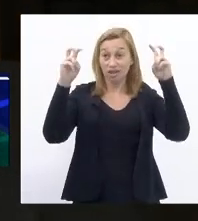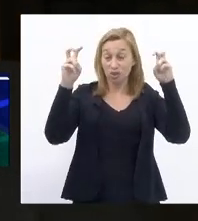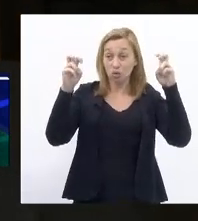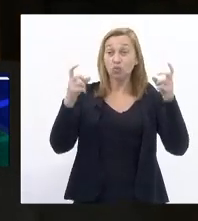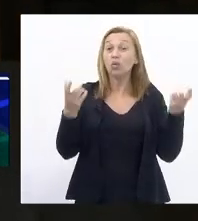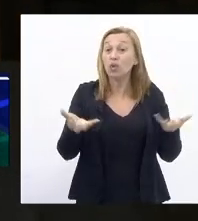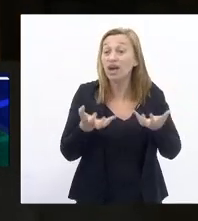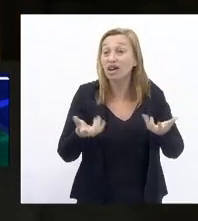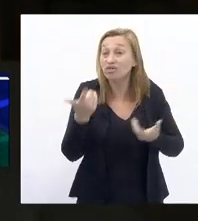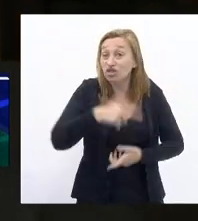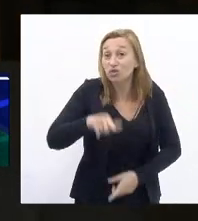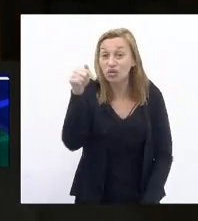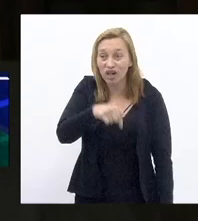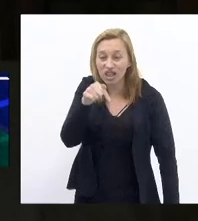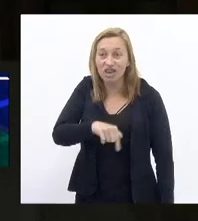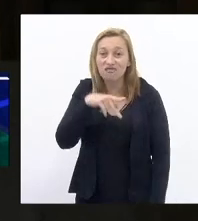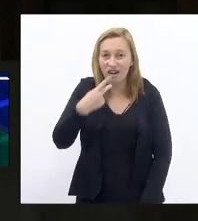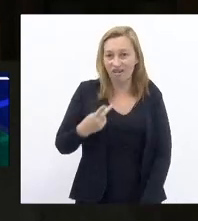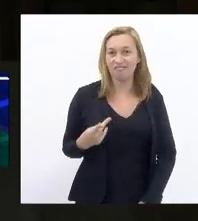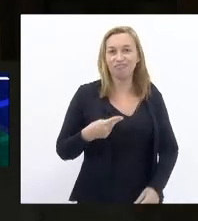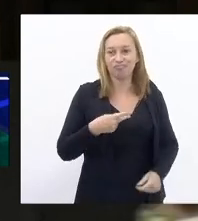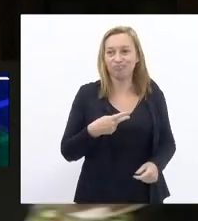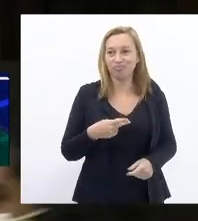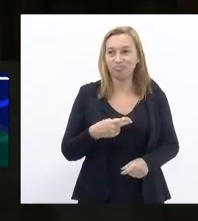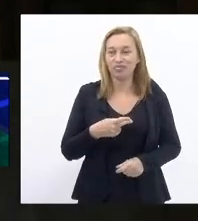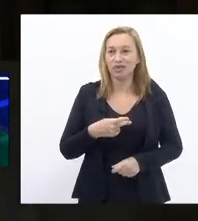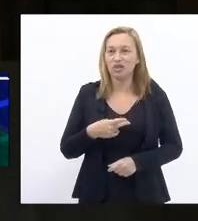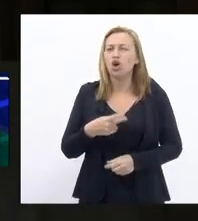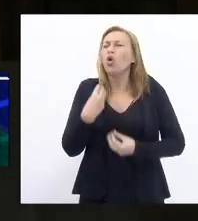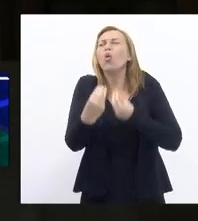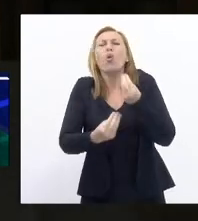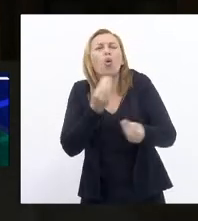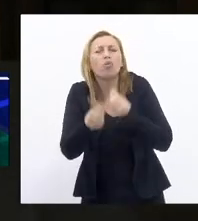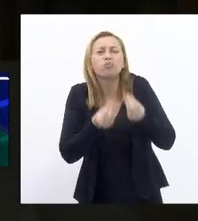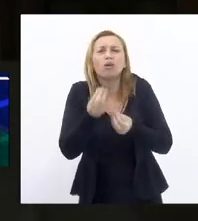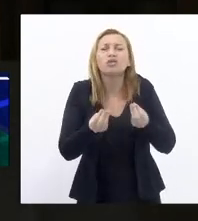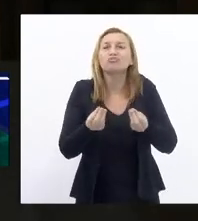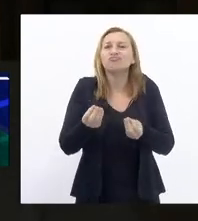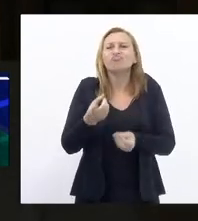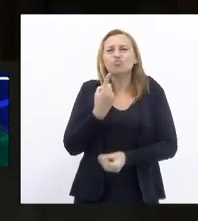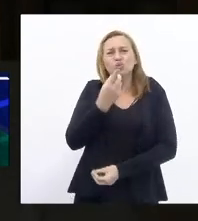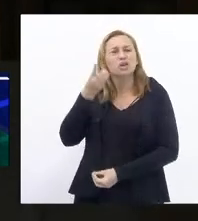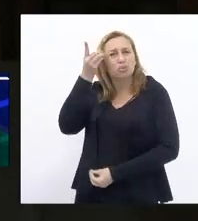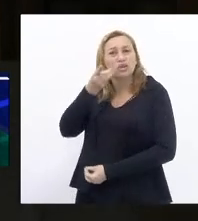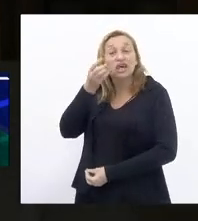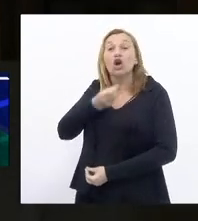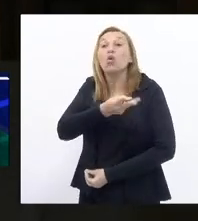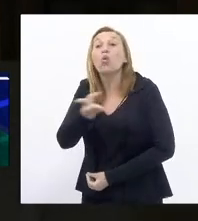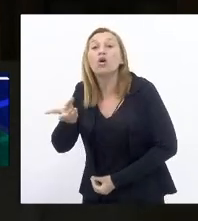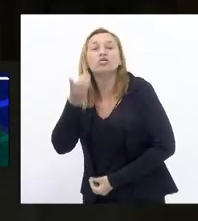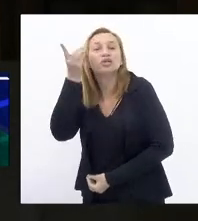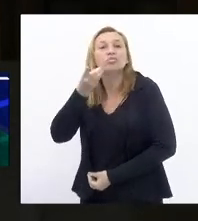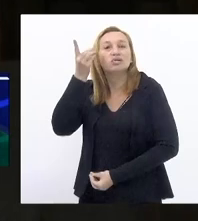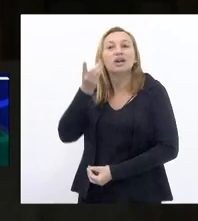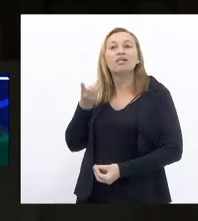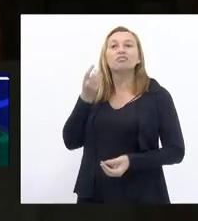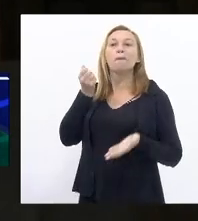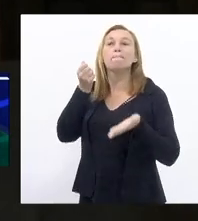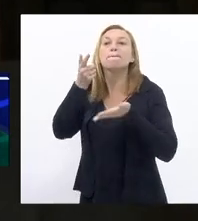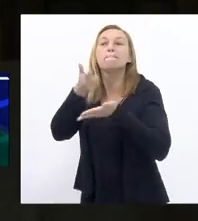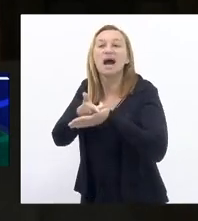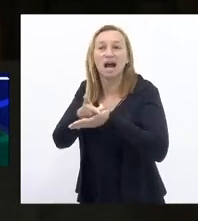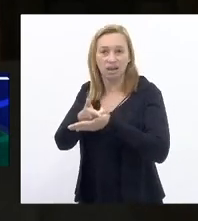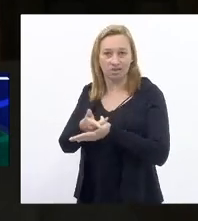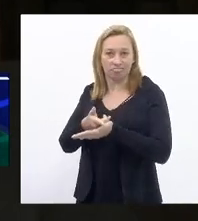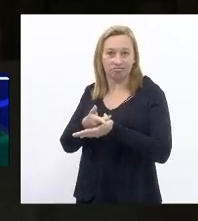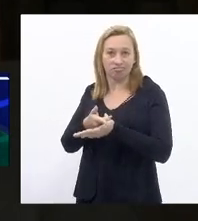quero aqui, mais uma vez, dizer o seguinte: como pode um deputado, eu quero saber quanto que o deputado custa, quanto